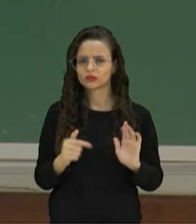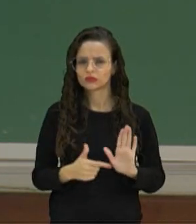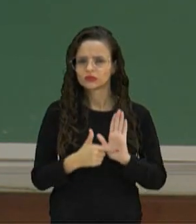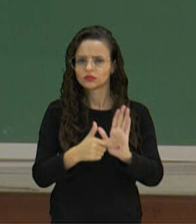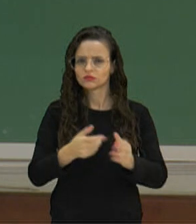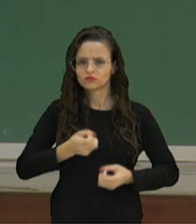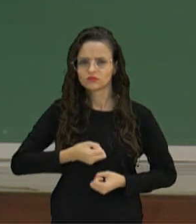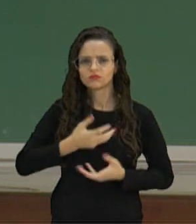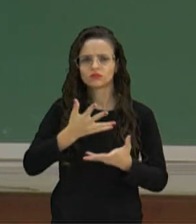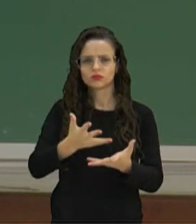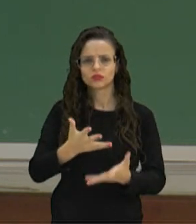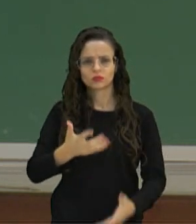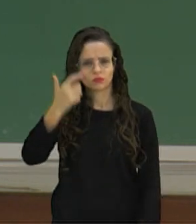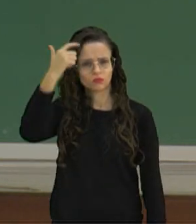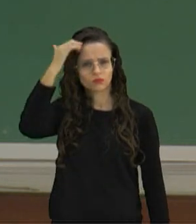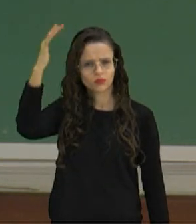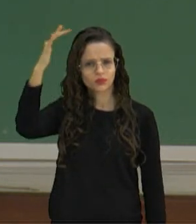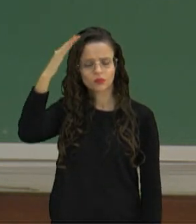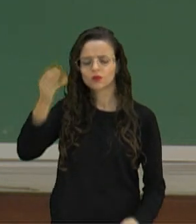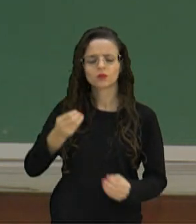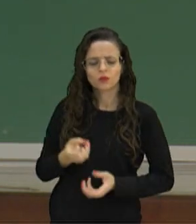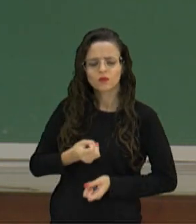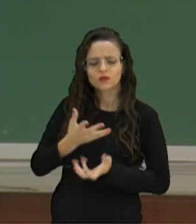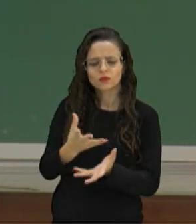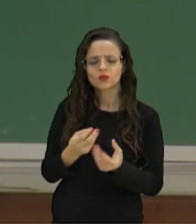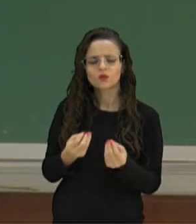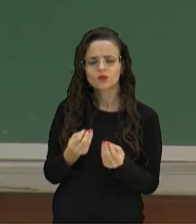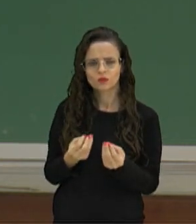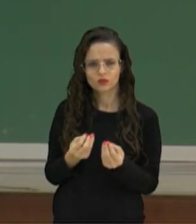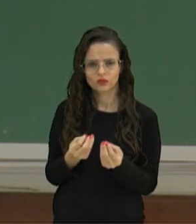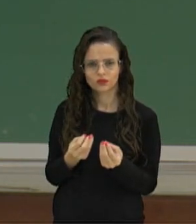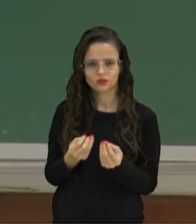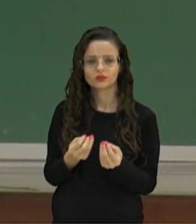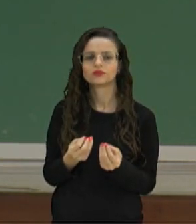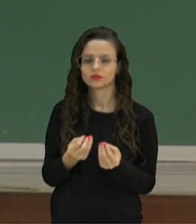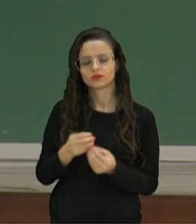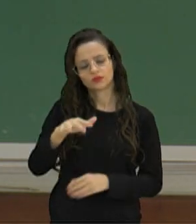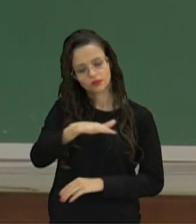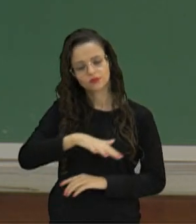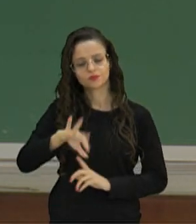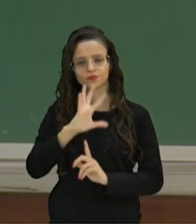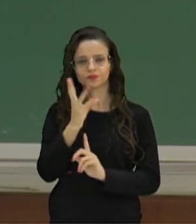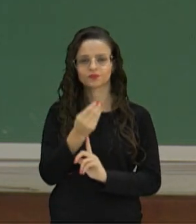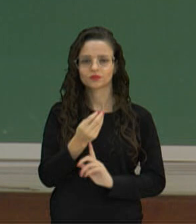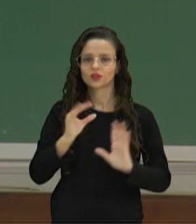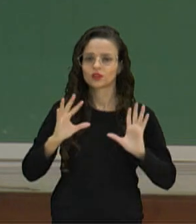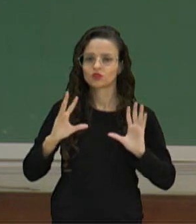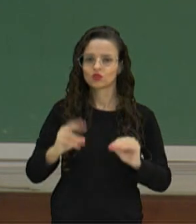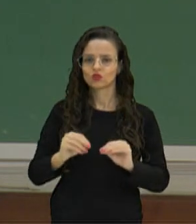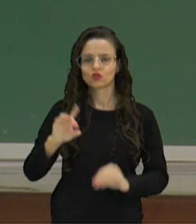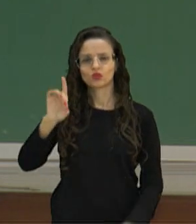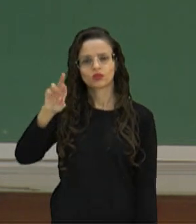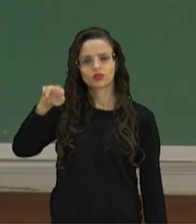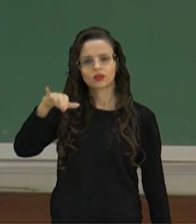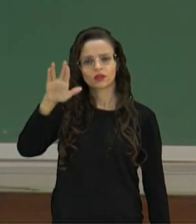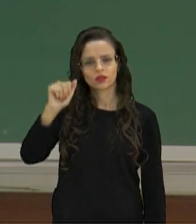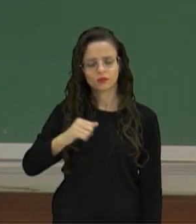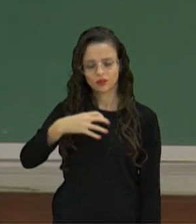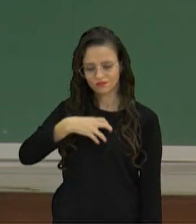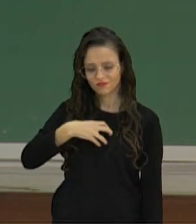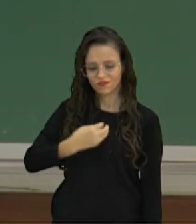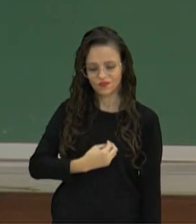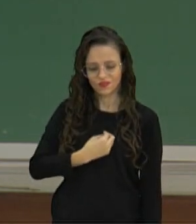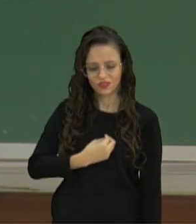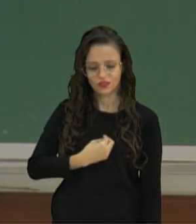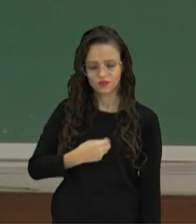dos pensamentos, como que isso vai ser expressado? Vai ser expressado no âmbito artístico. Toda a dramaticidade que o indivíduo vive,